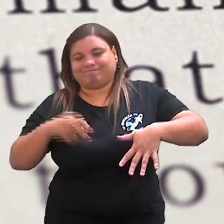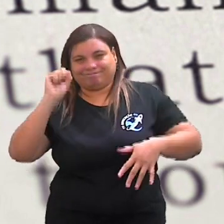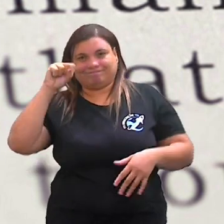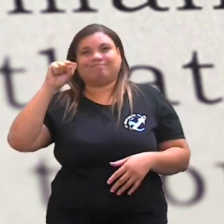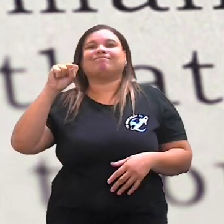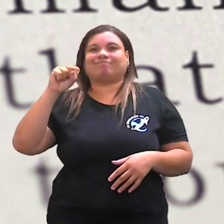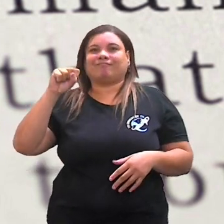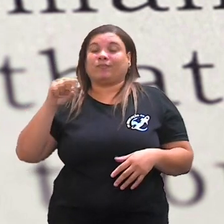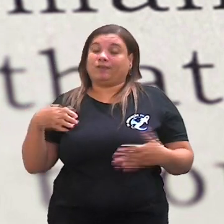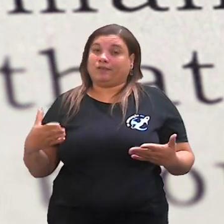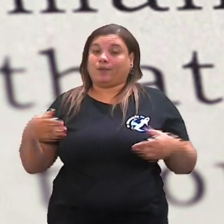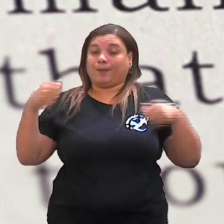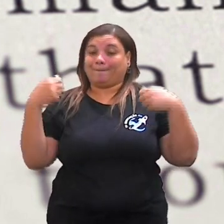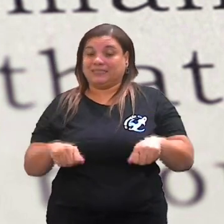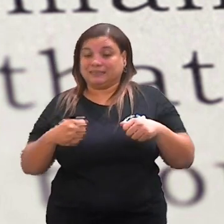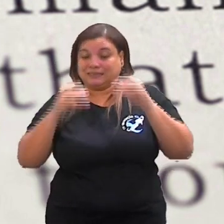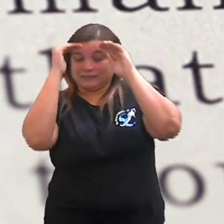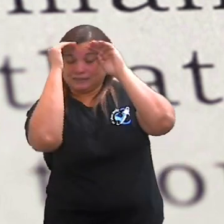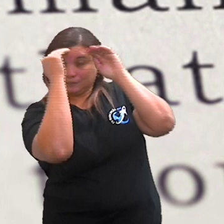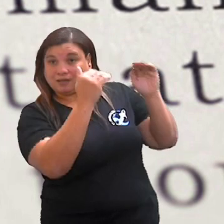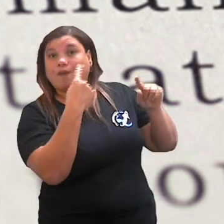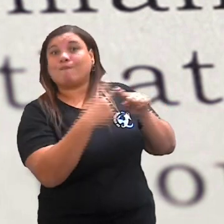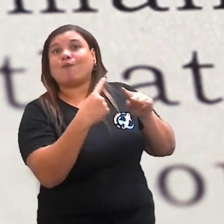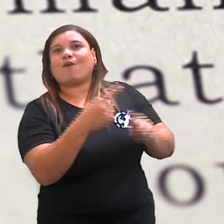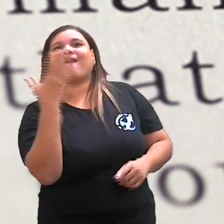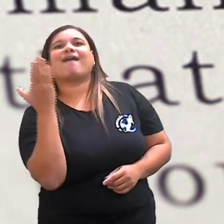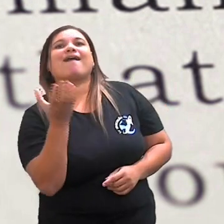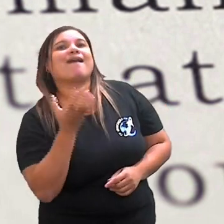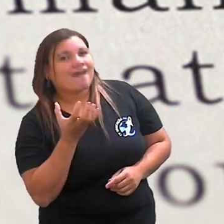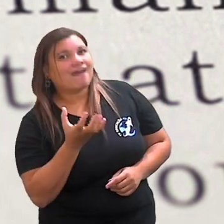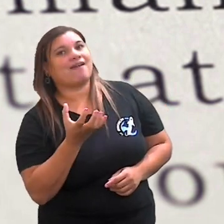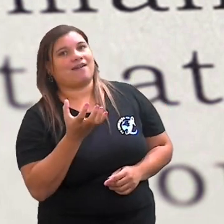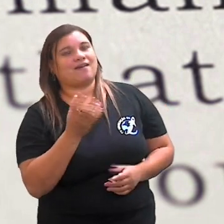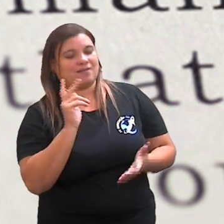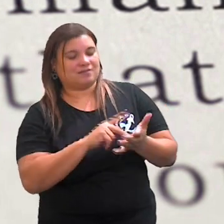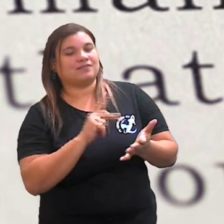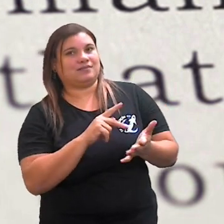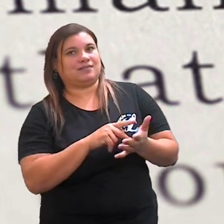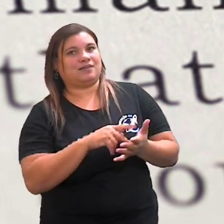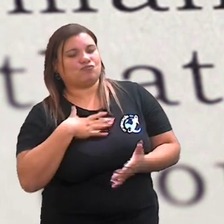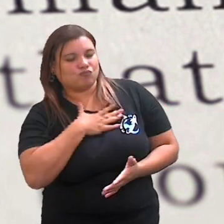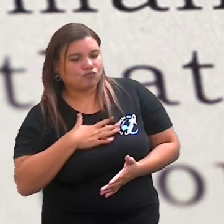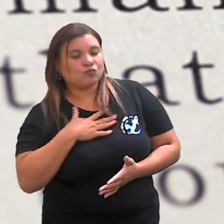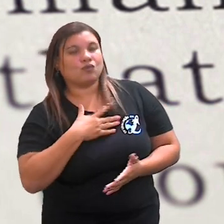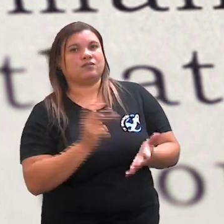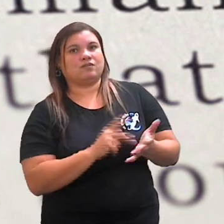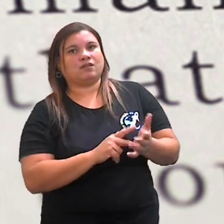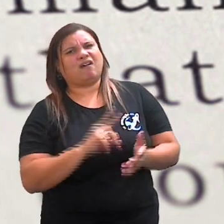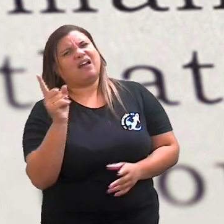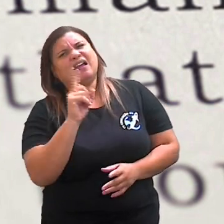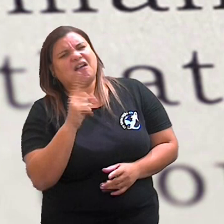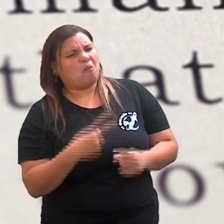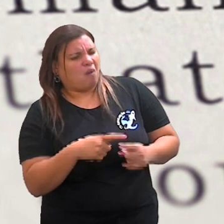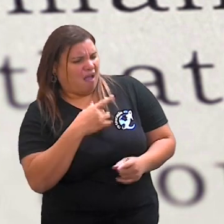teria valor moral. Agora, vamos imaginar outra situação, que Marcos respeita os seus